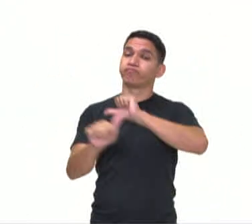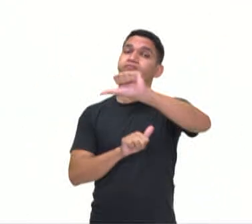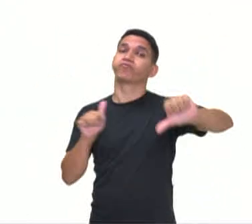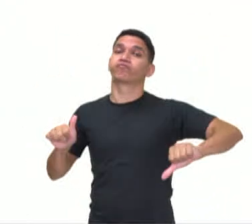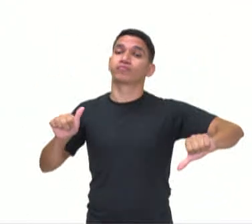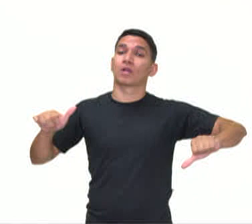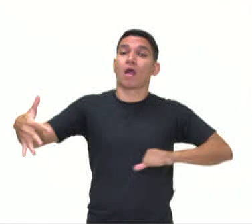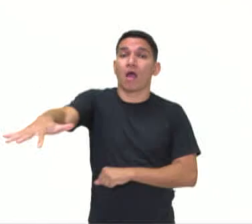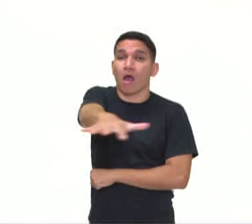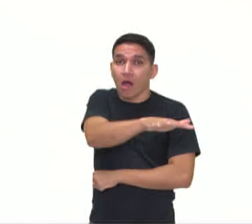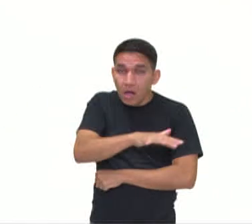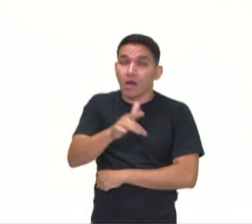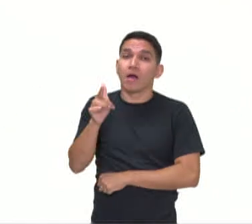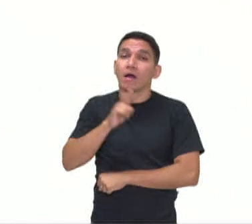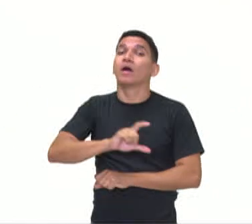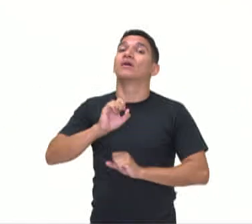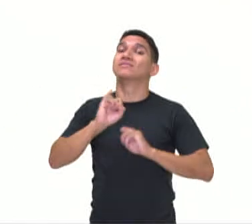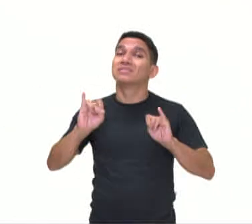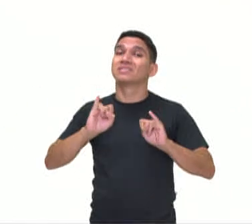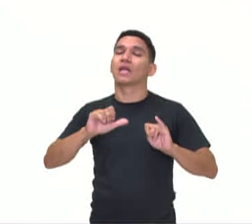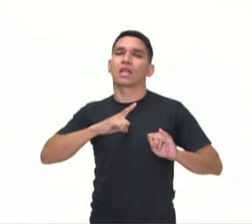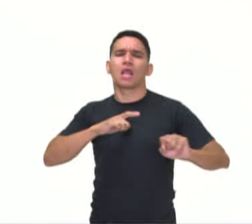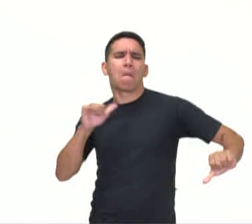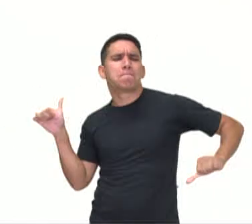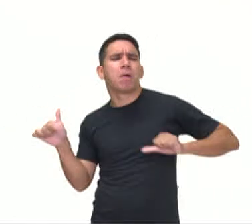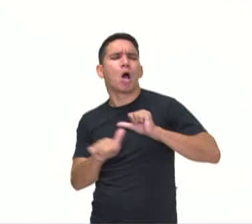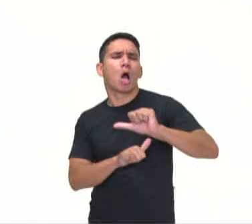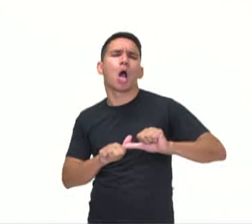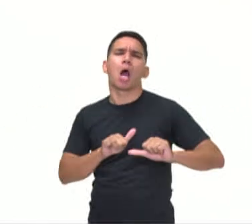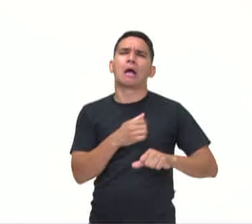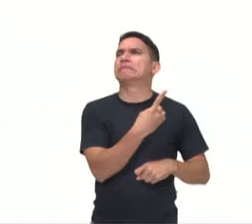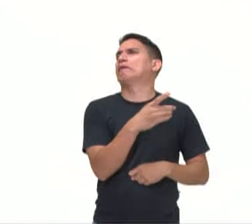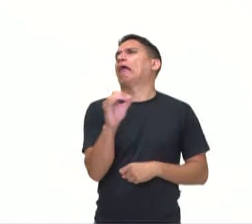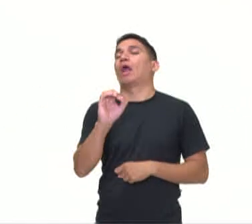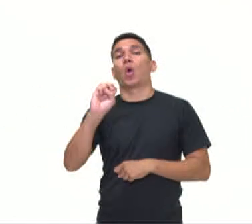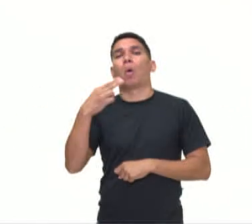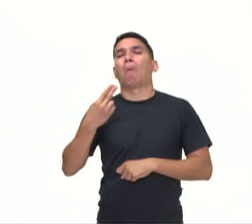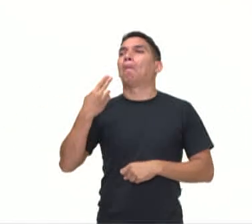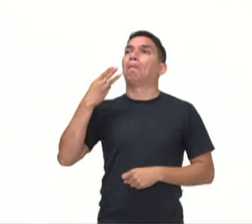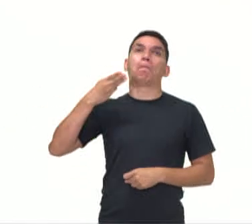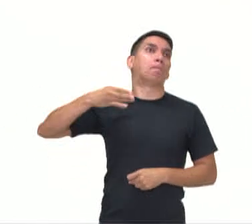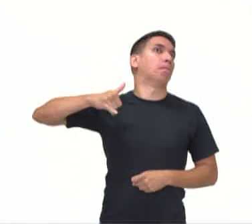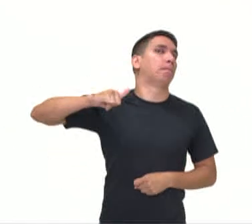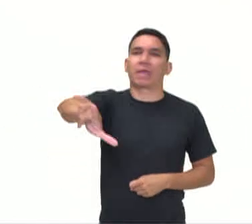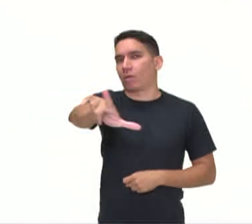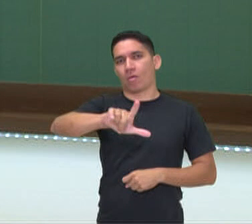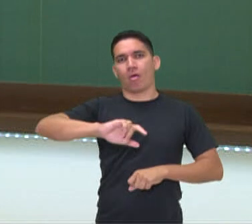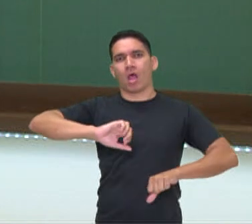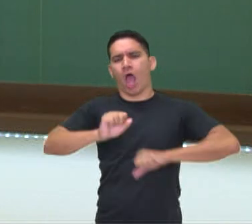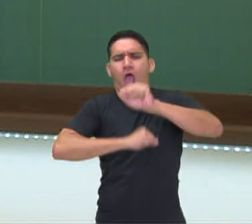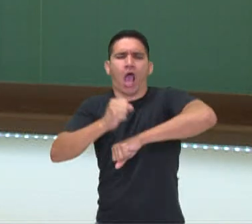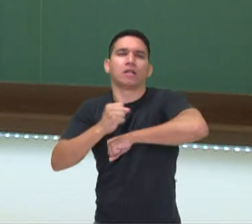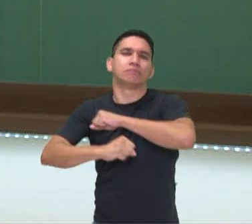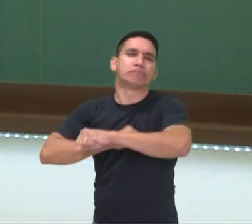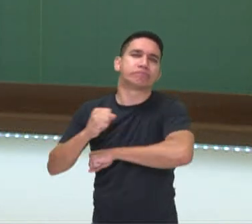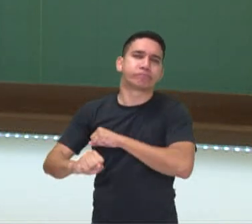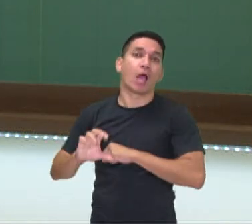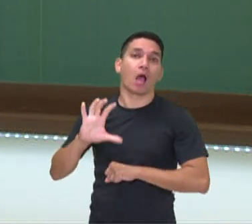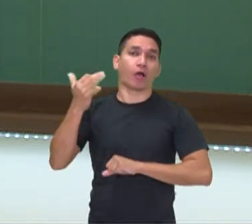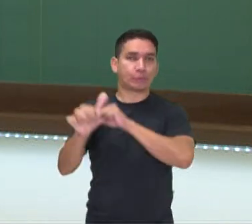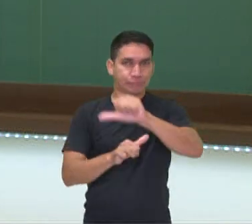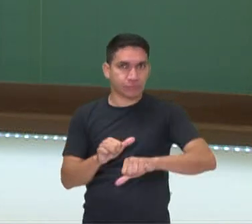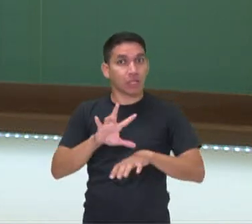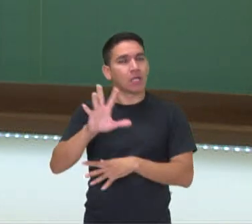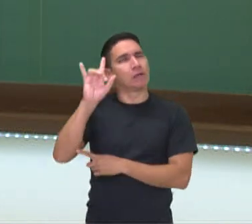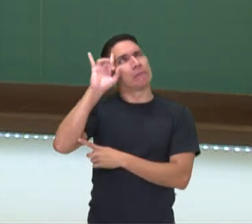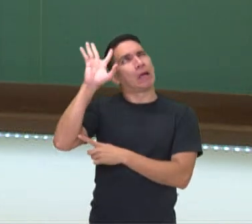que muitas dessas transformações demorem centenas ou milhares de anos para ocorrerem. Então, se a gente pensar na